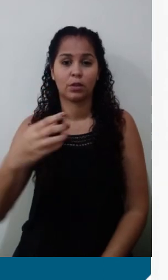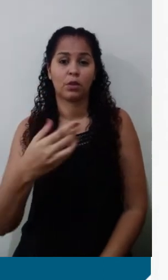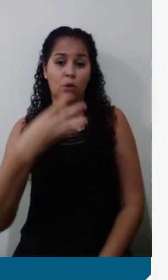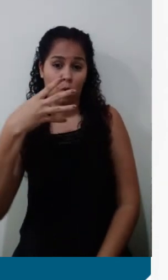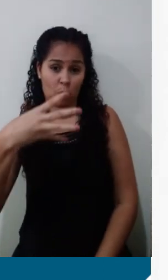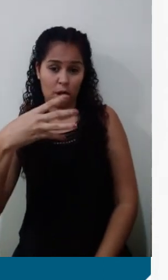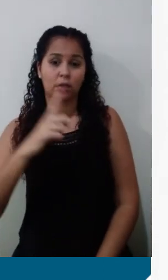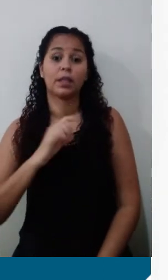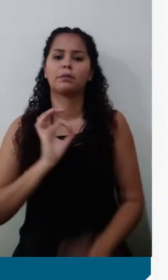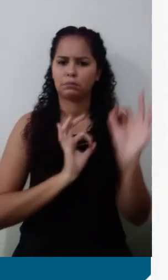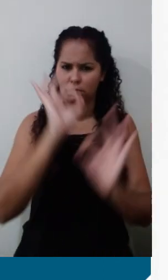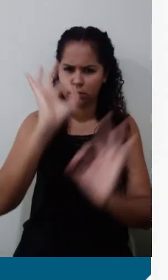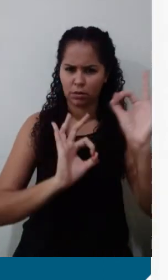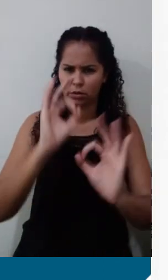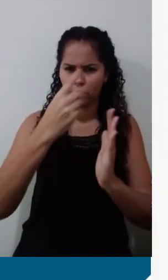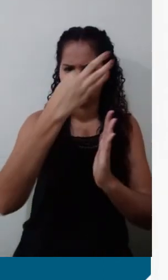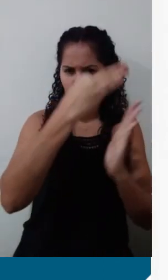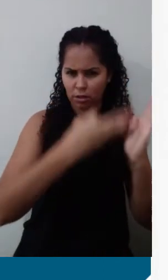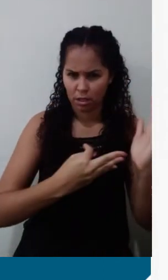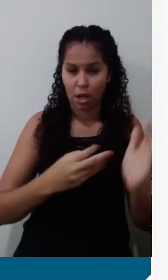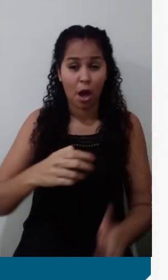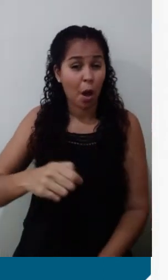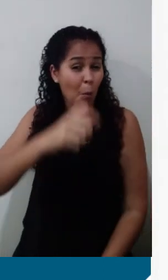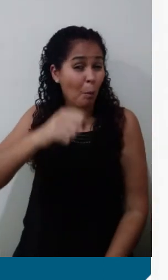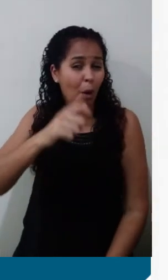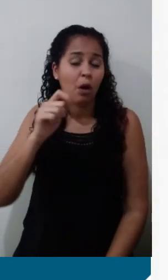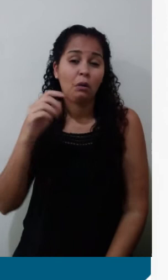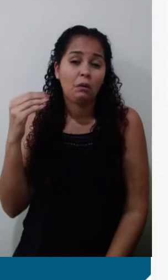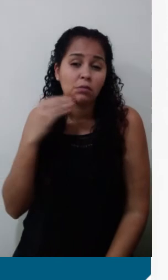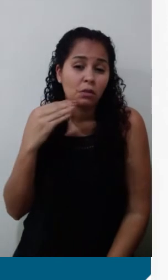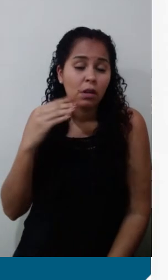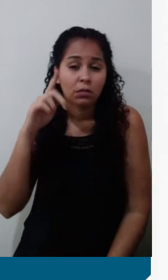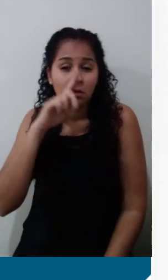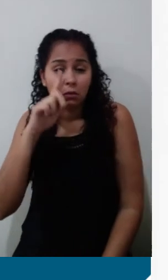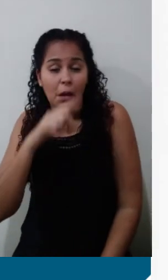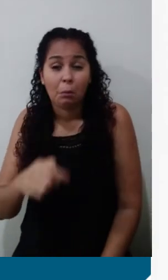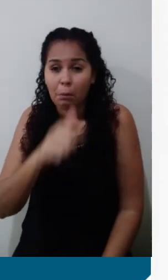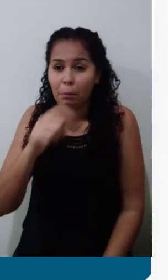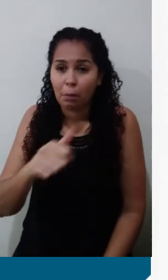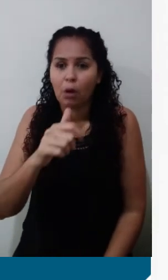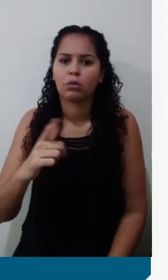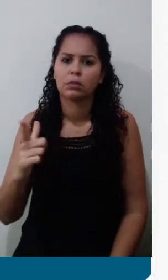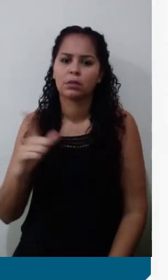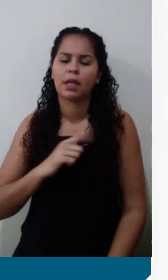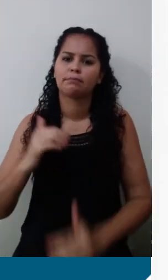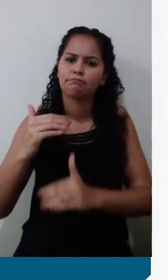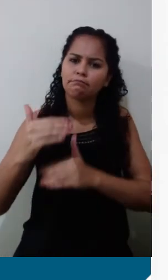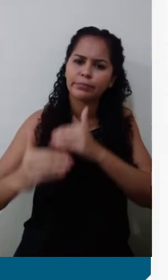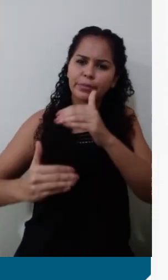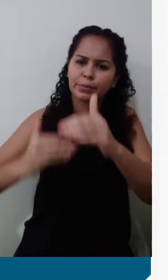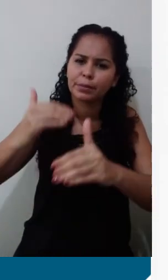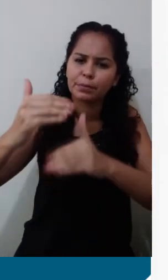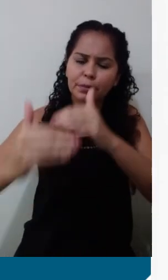pontos, apresenta um projeto de texto com poucas falhas, né? O desenvolvimento na maior parte dessas informações,